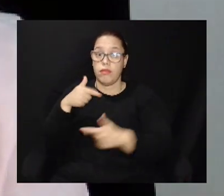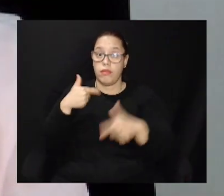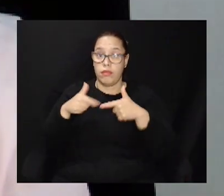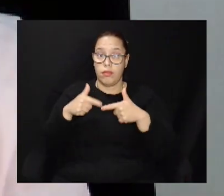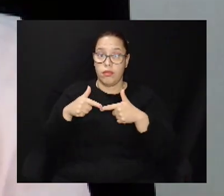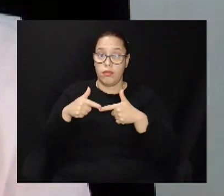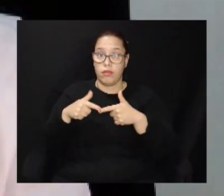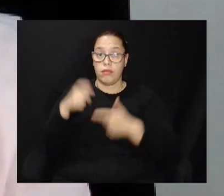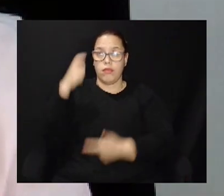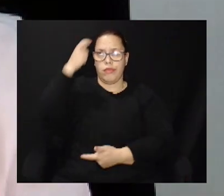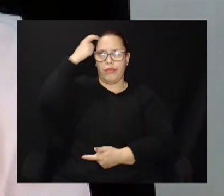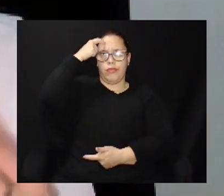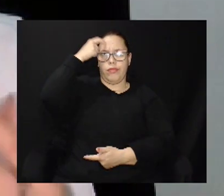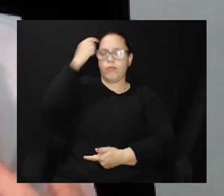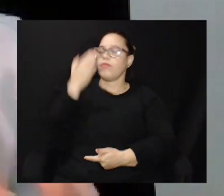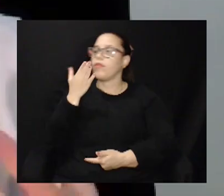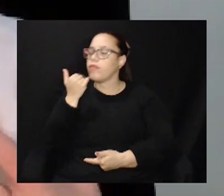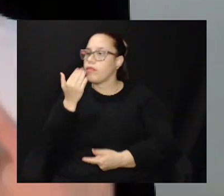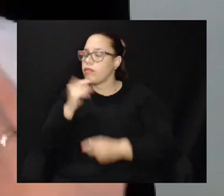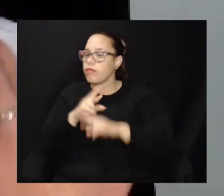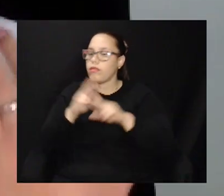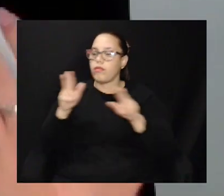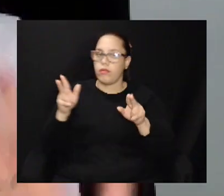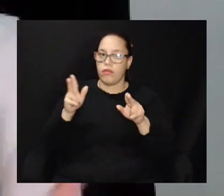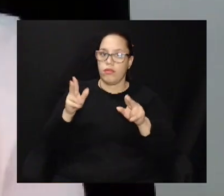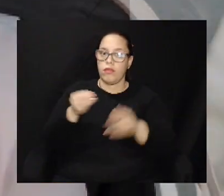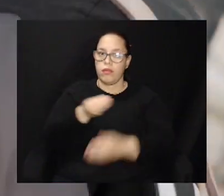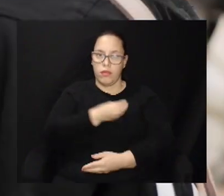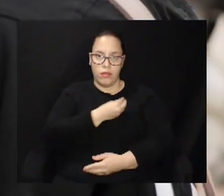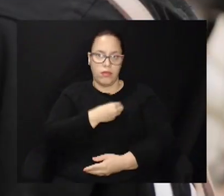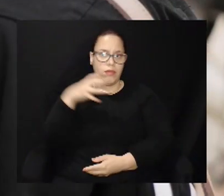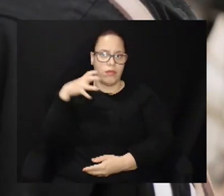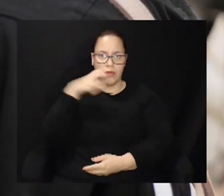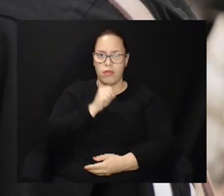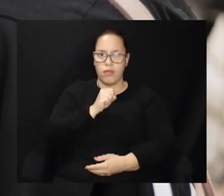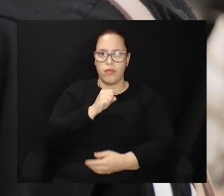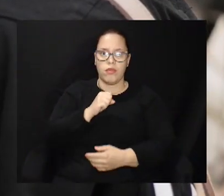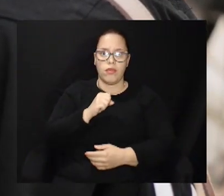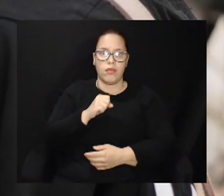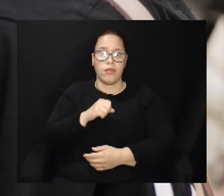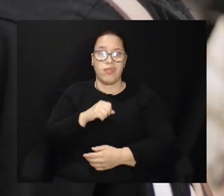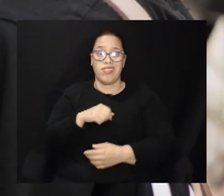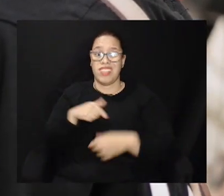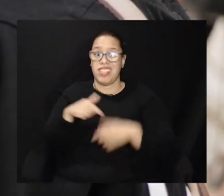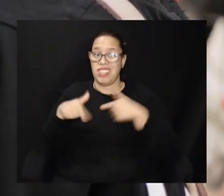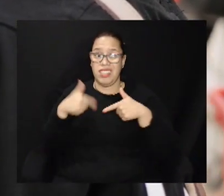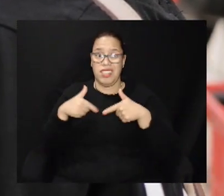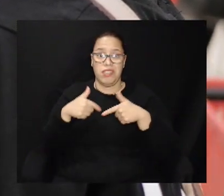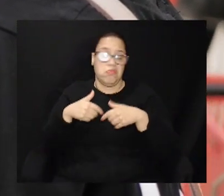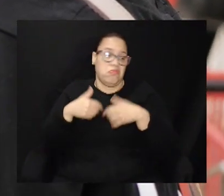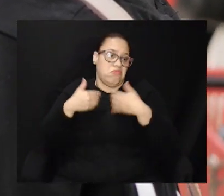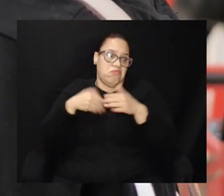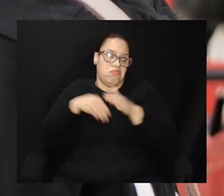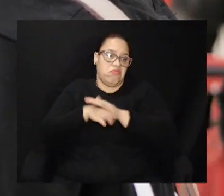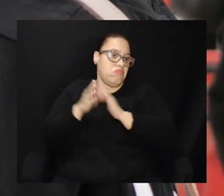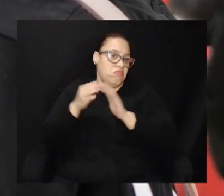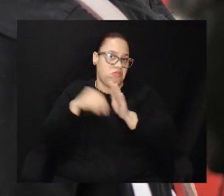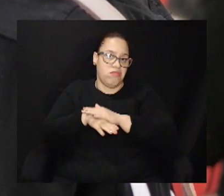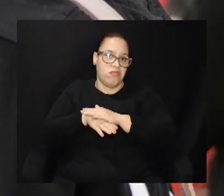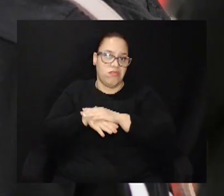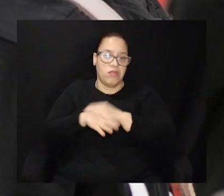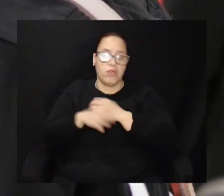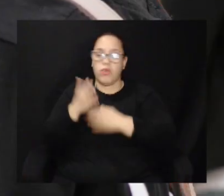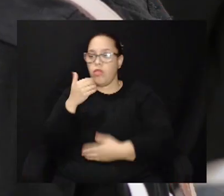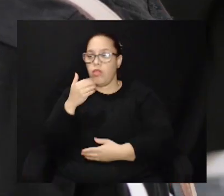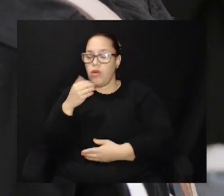A alimentação, porque a gente tem uma vida muito corrida e cheia de demandas, acaba virando automático. Então, tô aqui, comi um biscoitinho, tô ali,